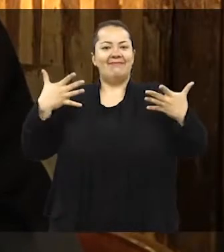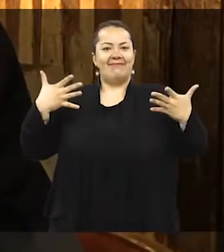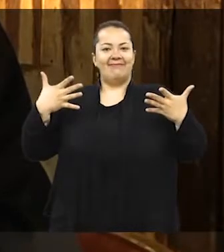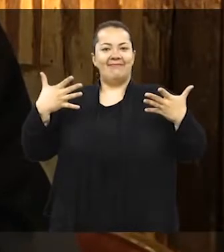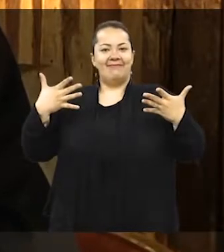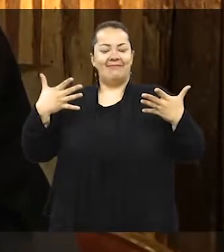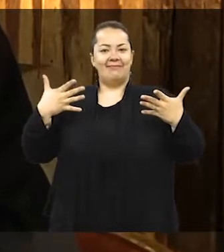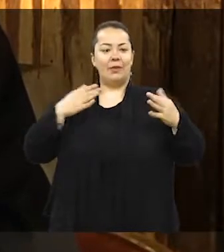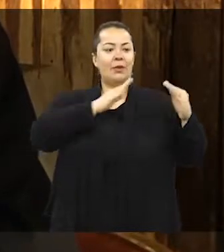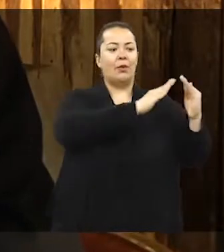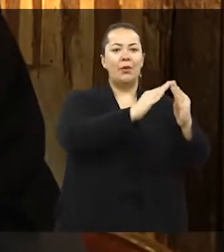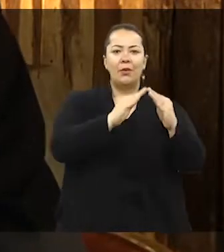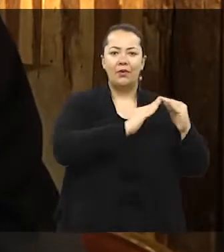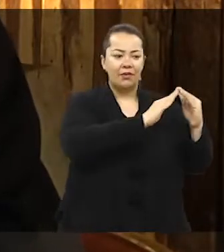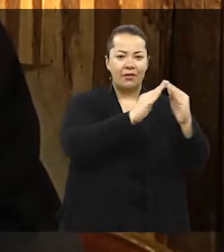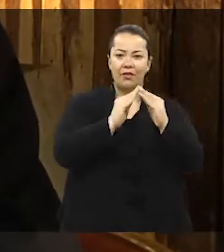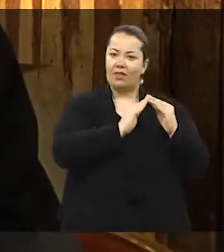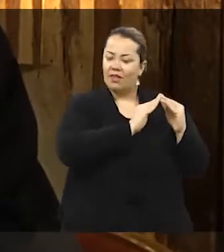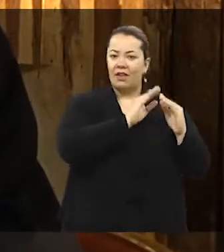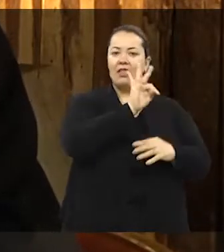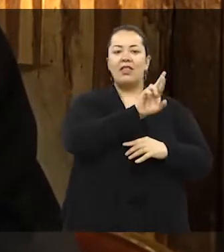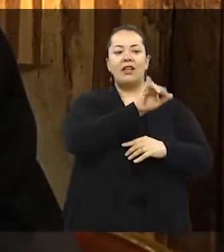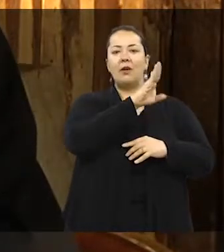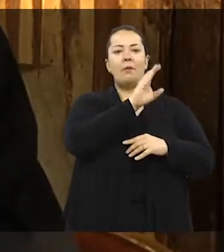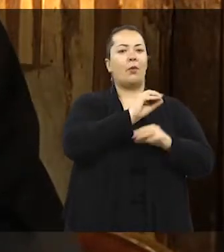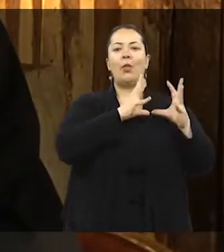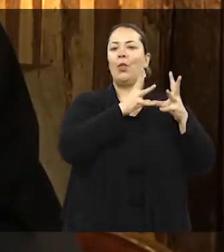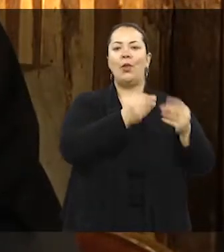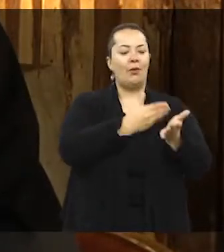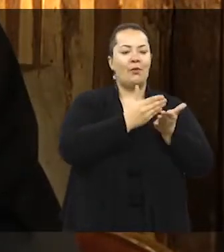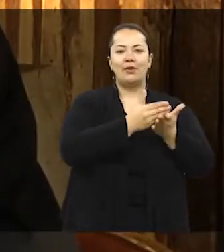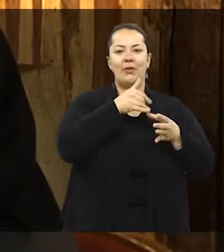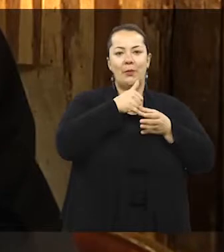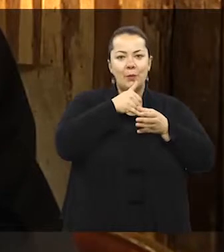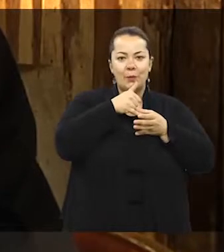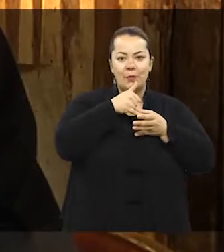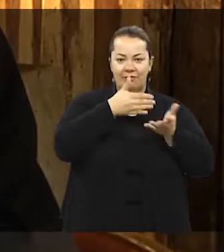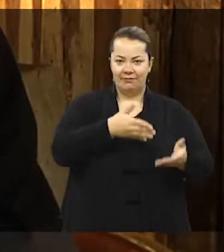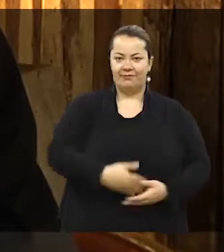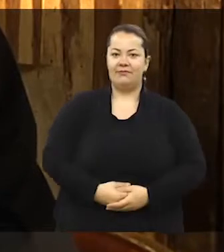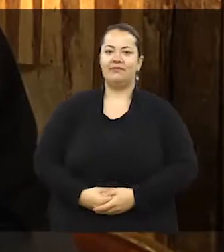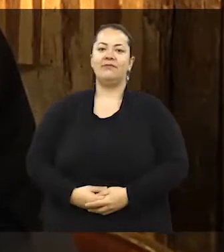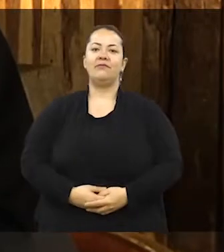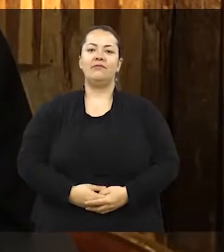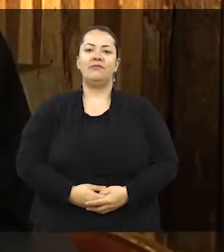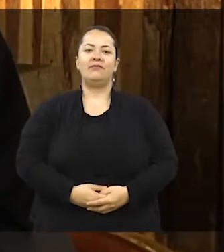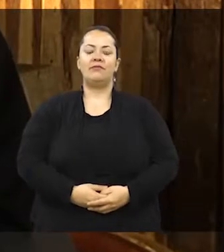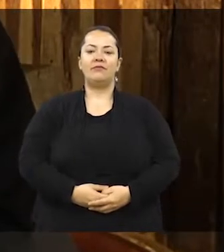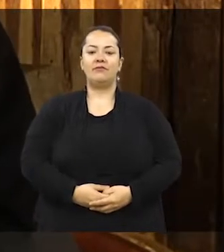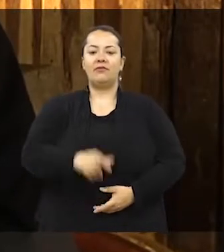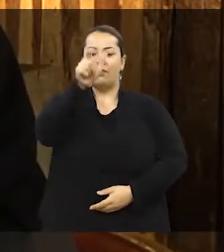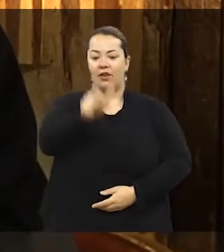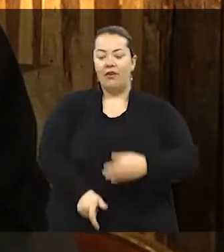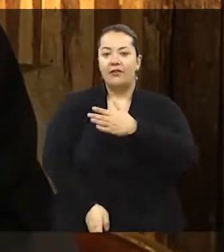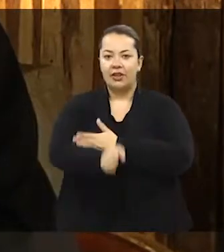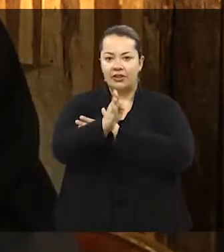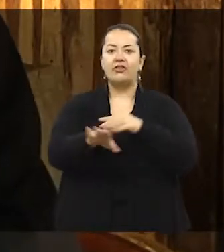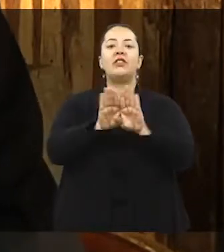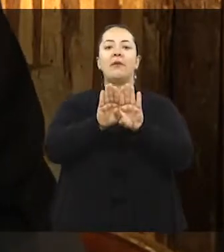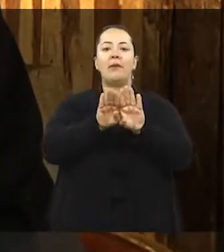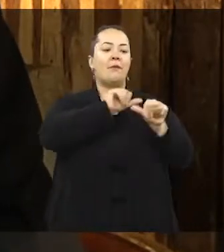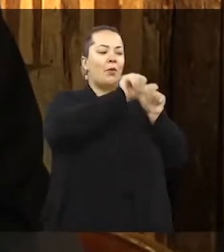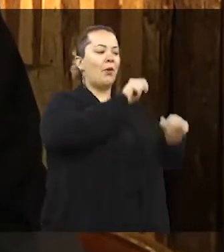valente e alegre. E todos os índios da tribo passaram a tomar essa bebida também. O